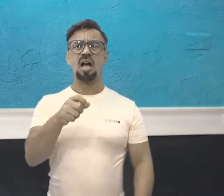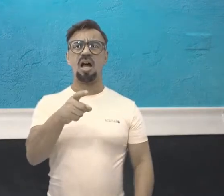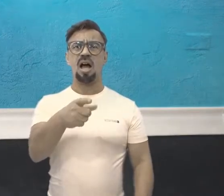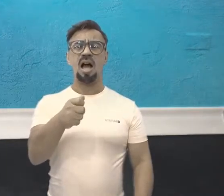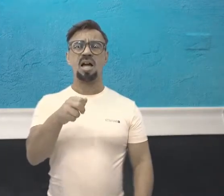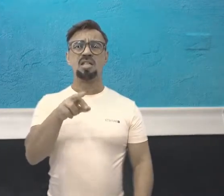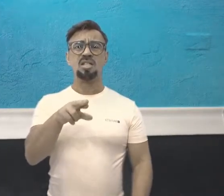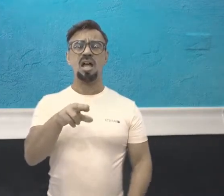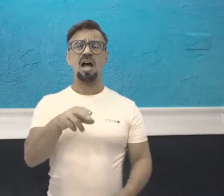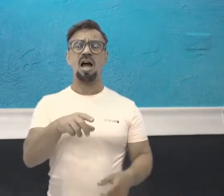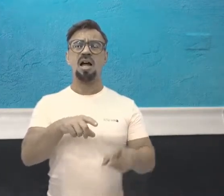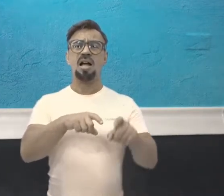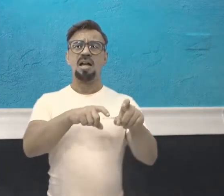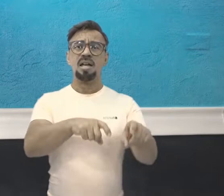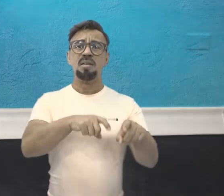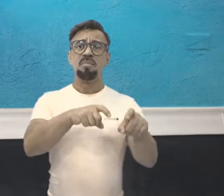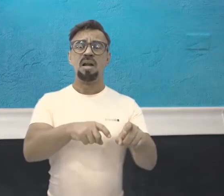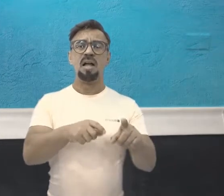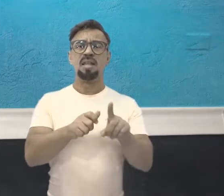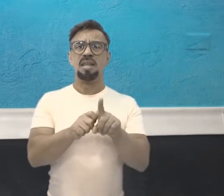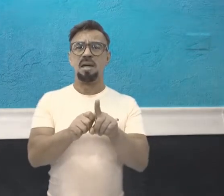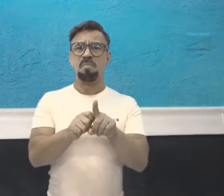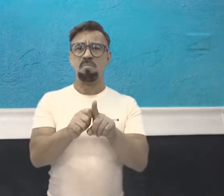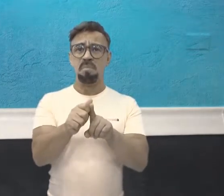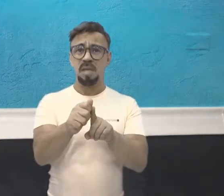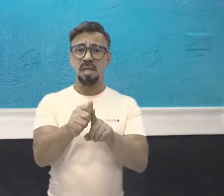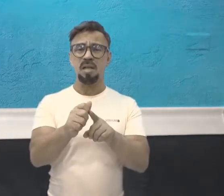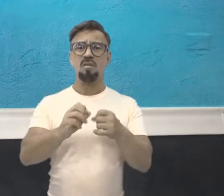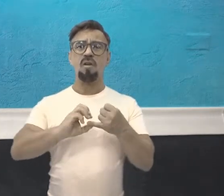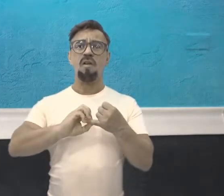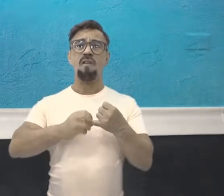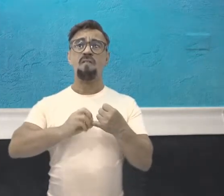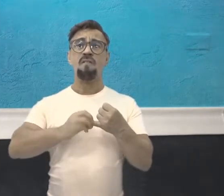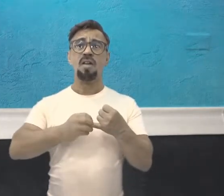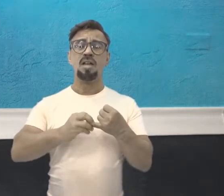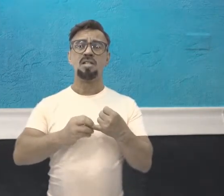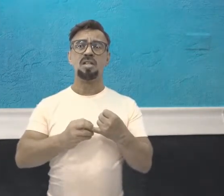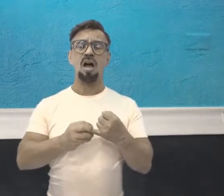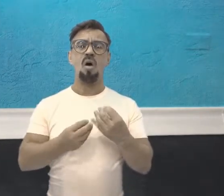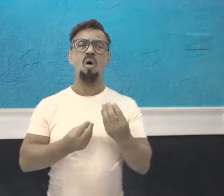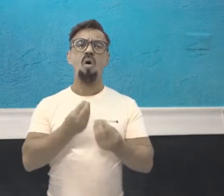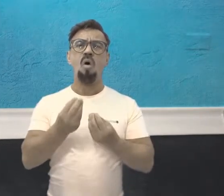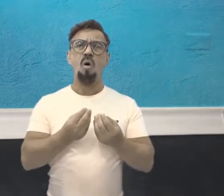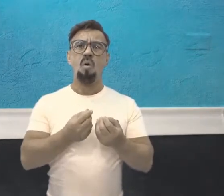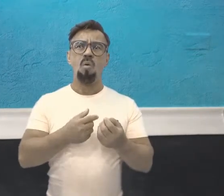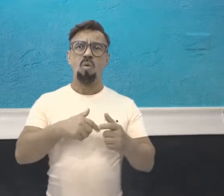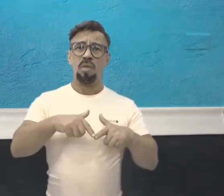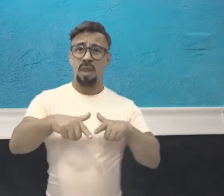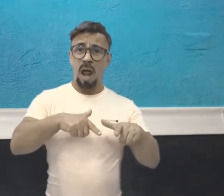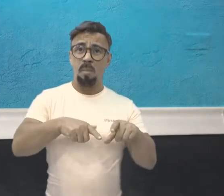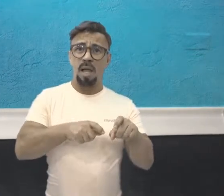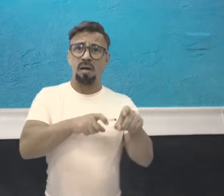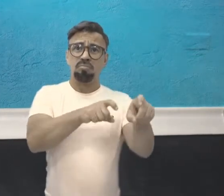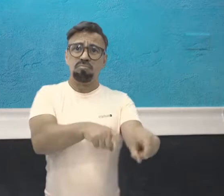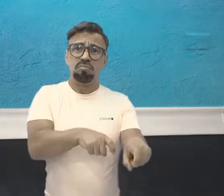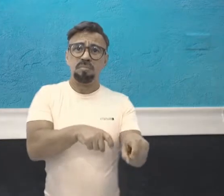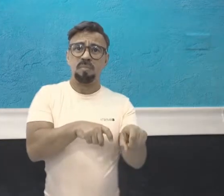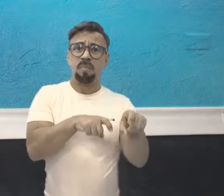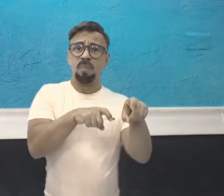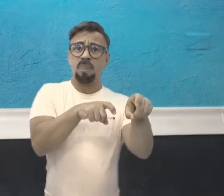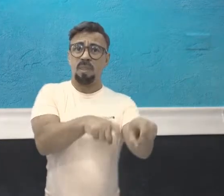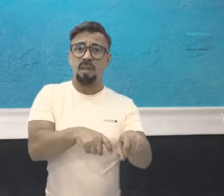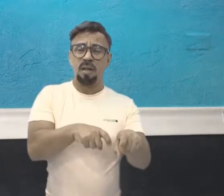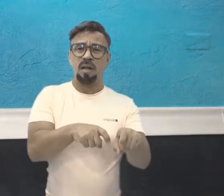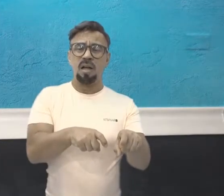planta milho e feijão o com o trabalho da enxada